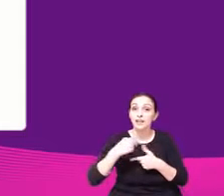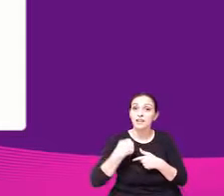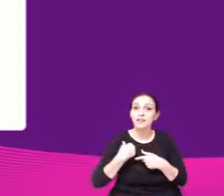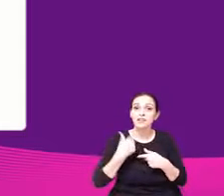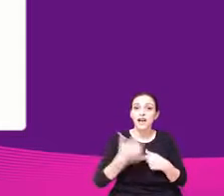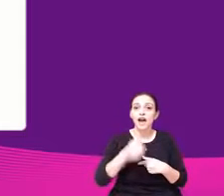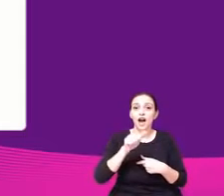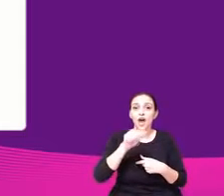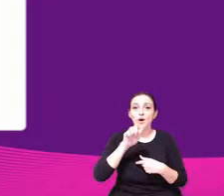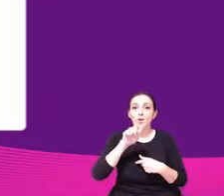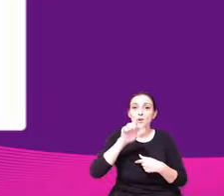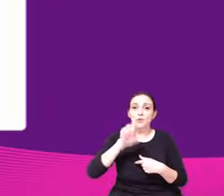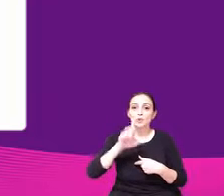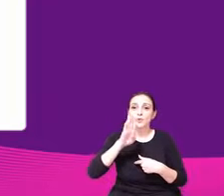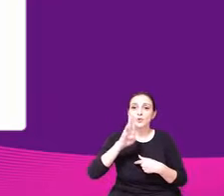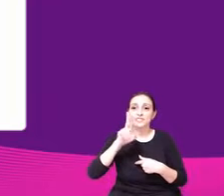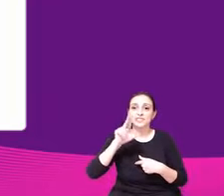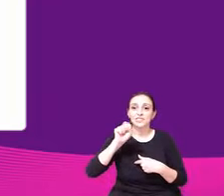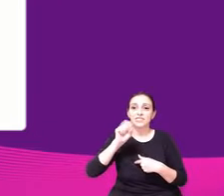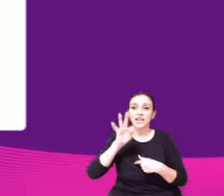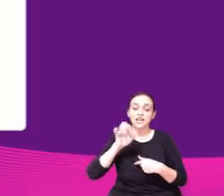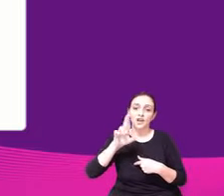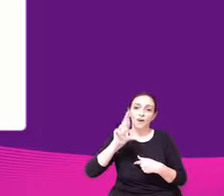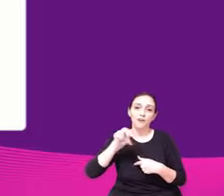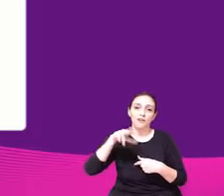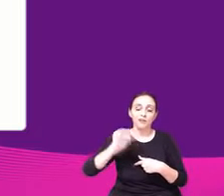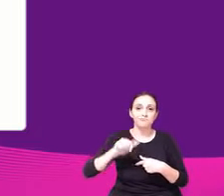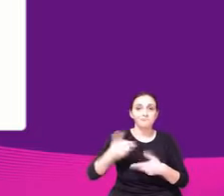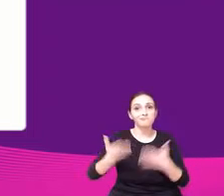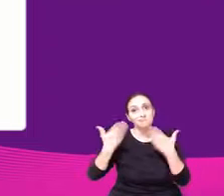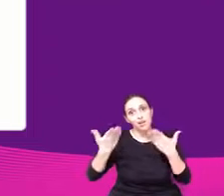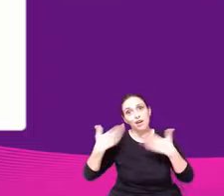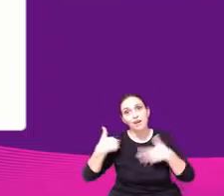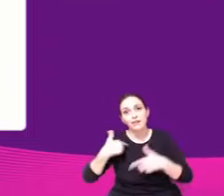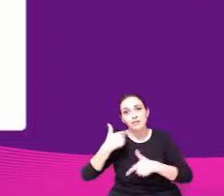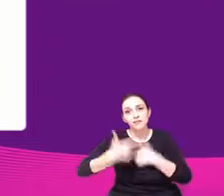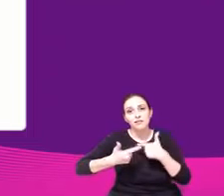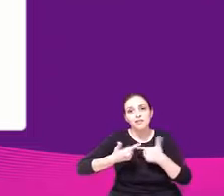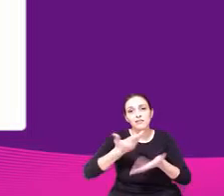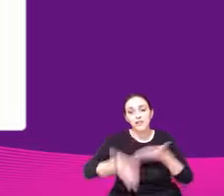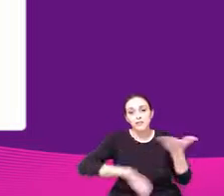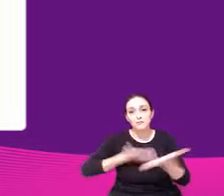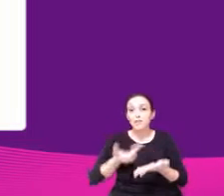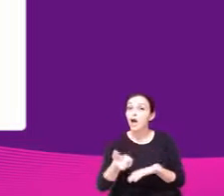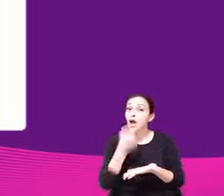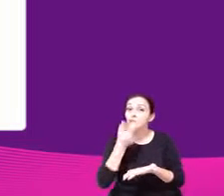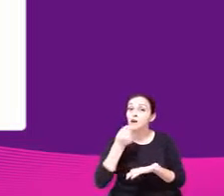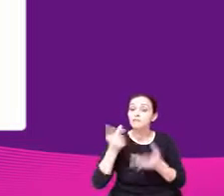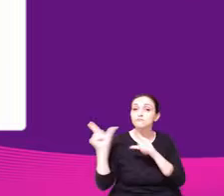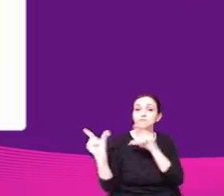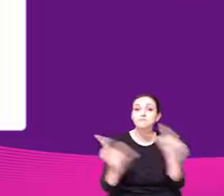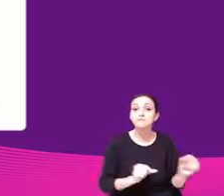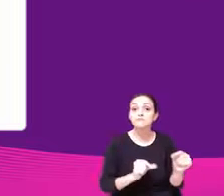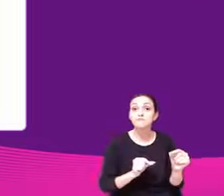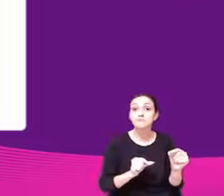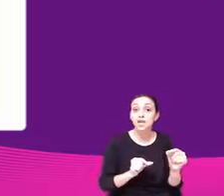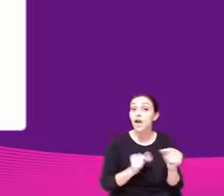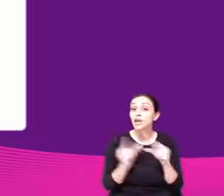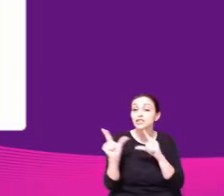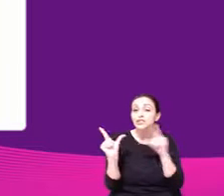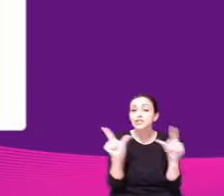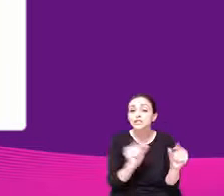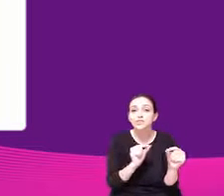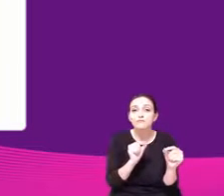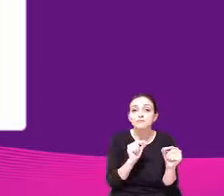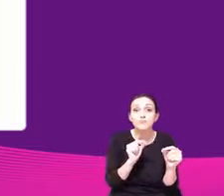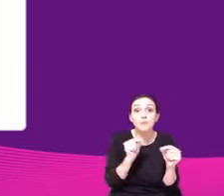renina-angiotensina-aldosterona é uma indicação, né, para essa classe de drogas, é reduzir o risco de progressão.